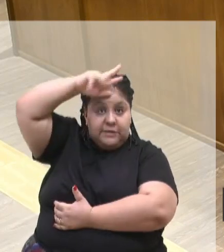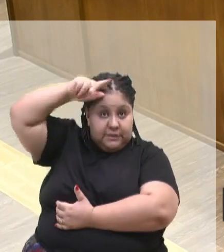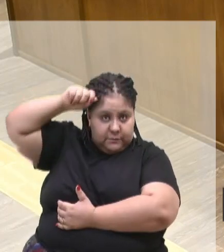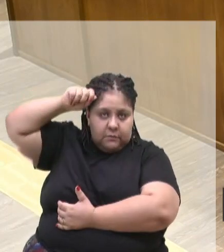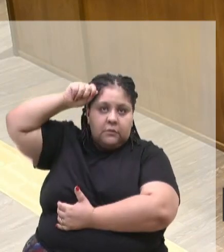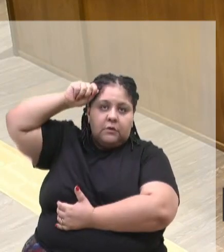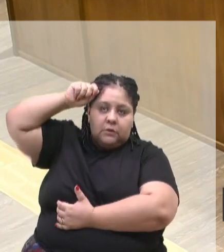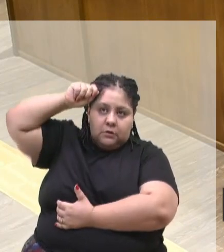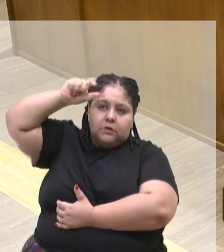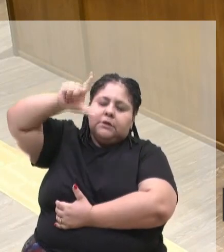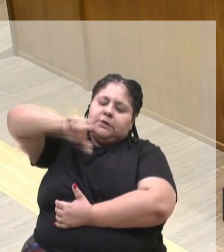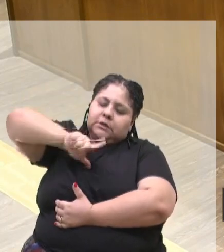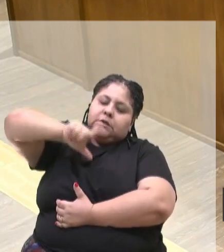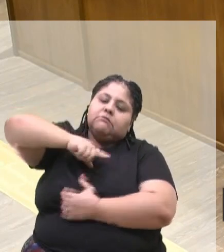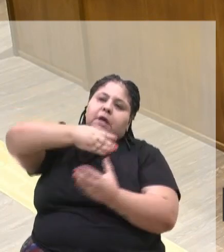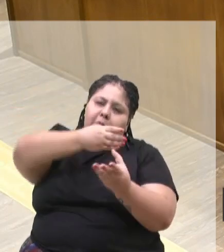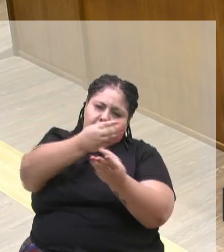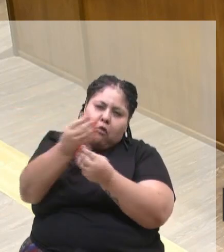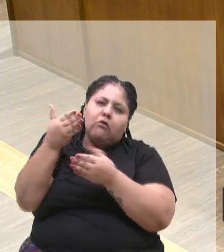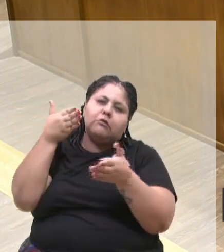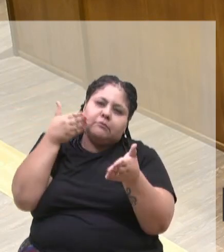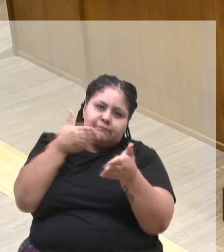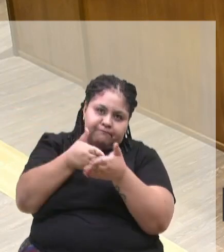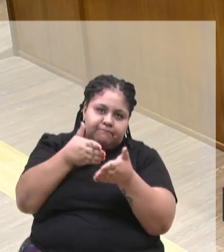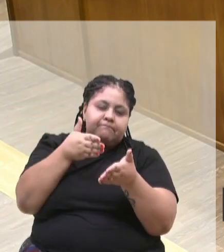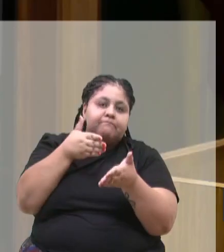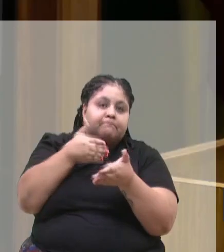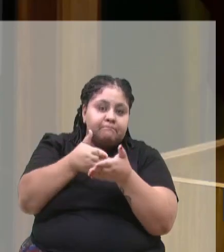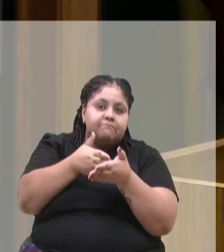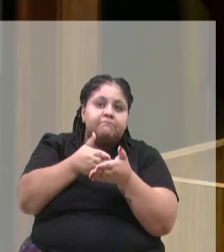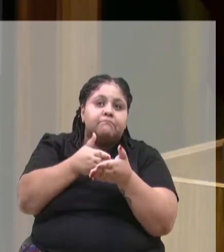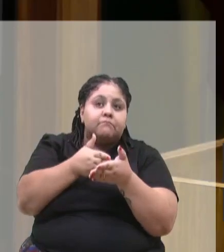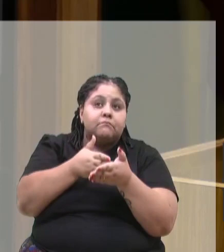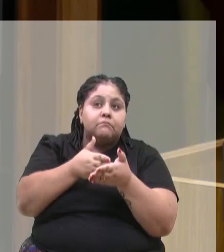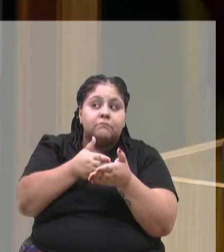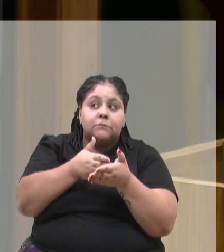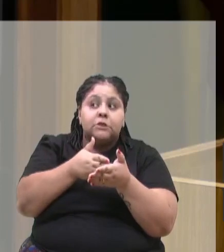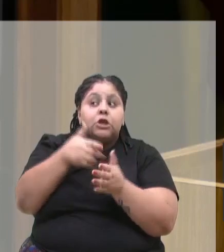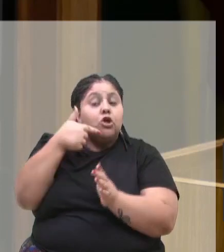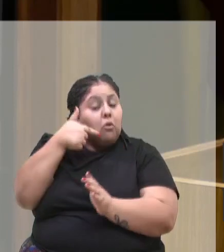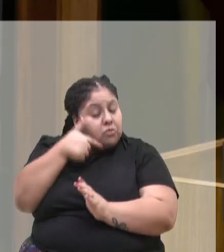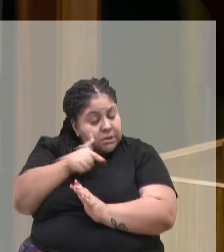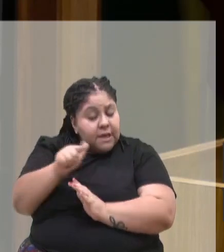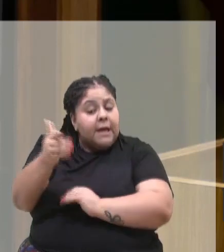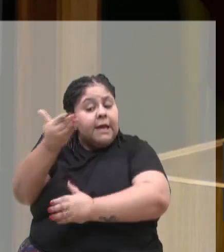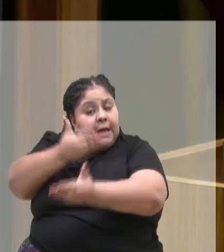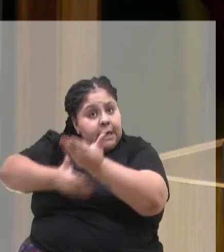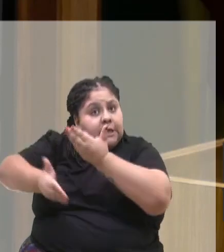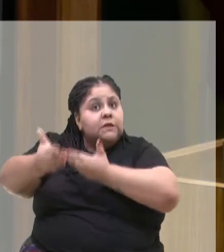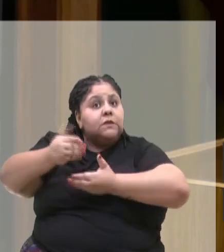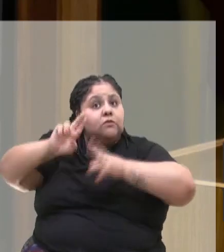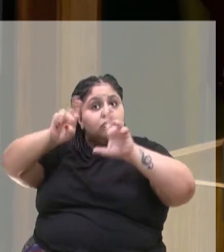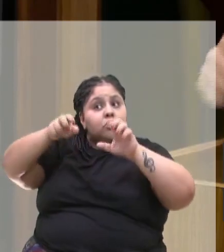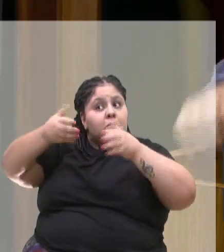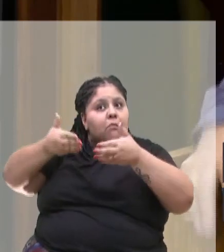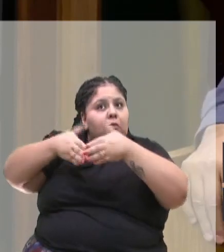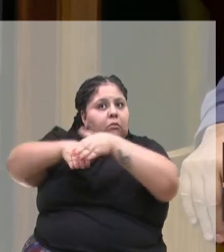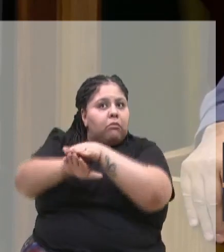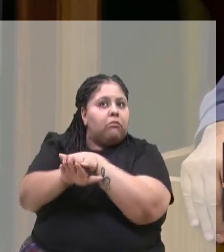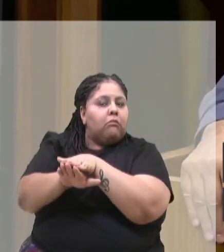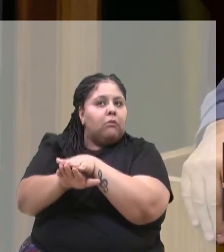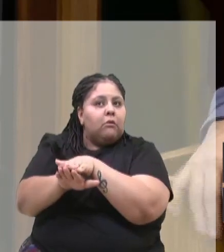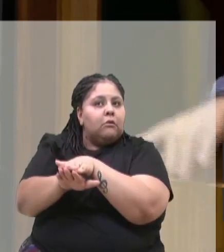por mais que tenham muitos limites, são escolas que conseguem atender o tema da inclusão, por exemplo, com